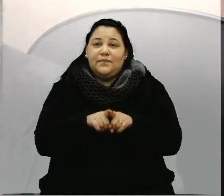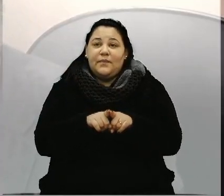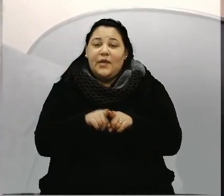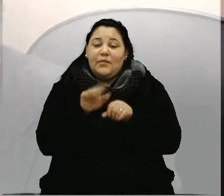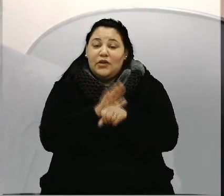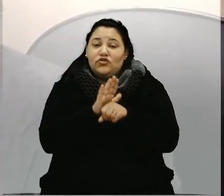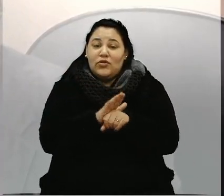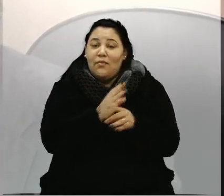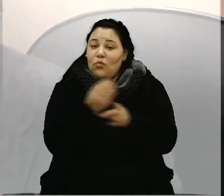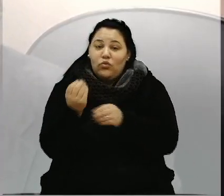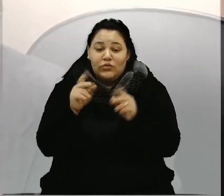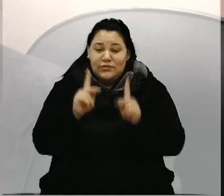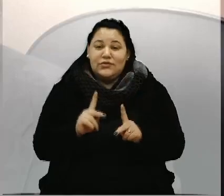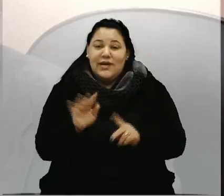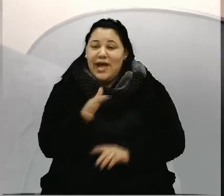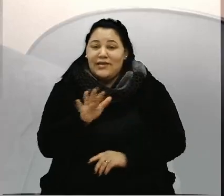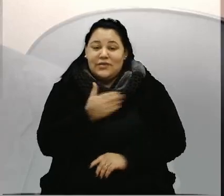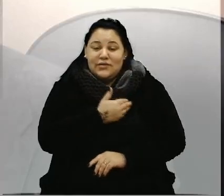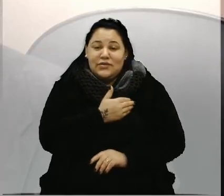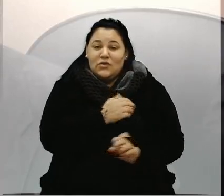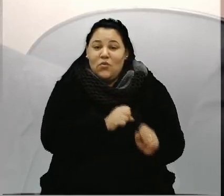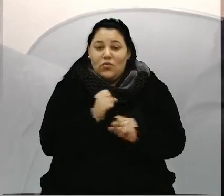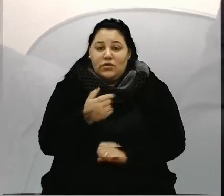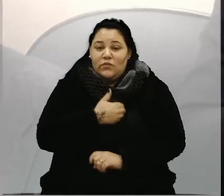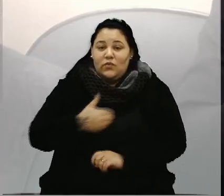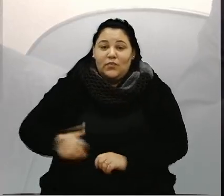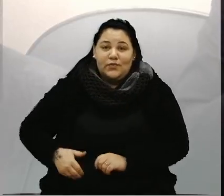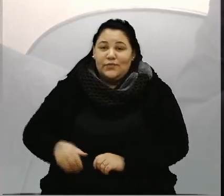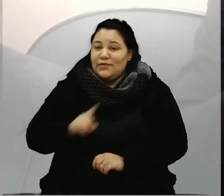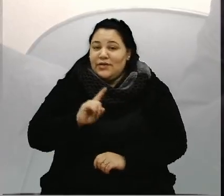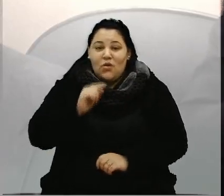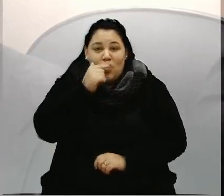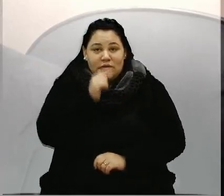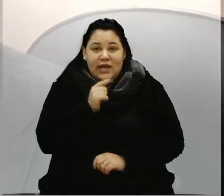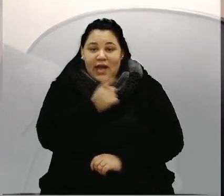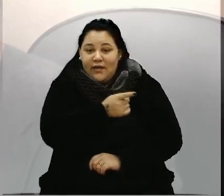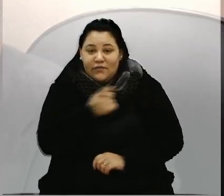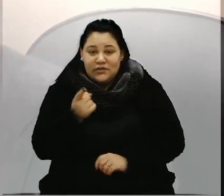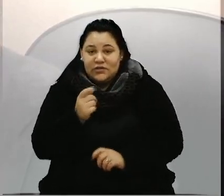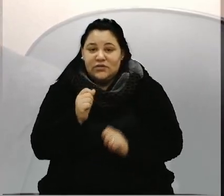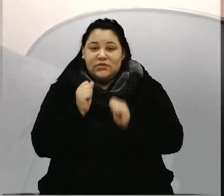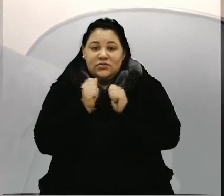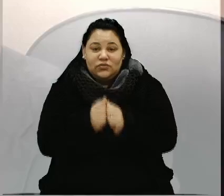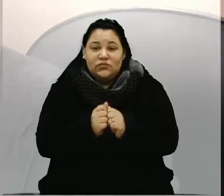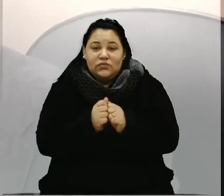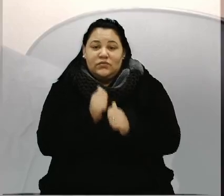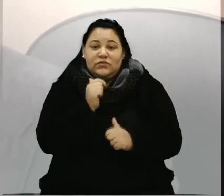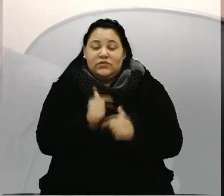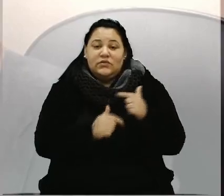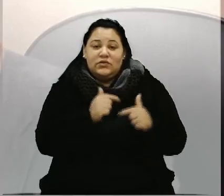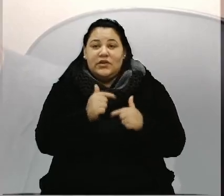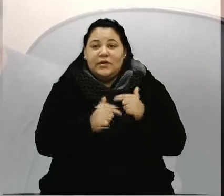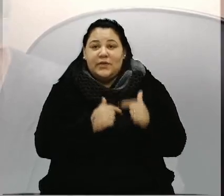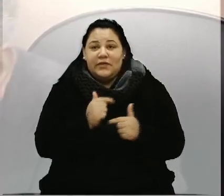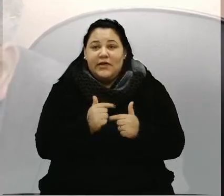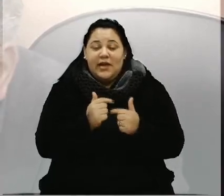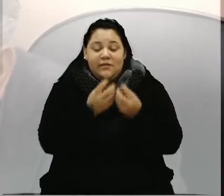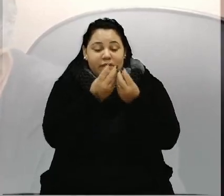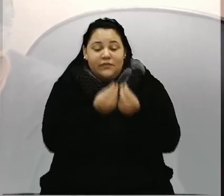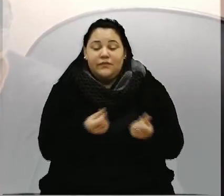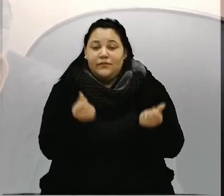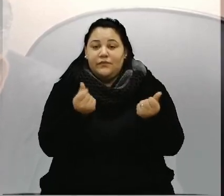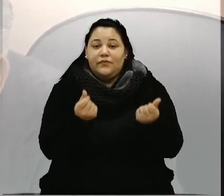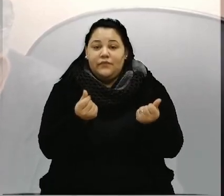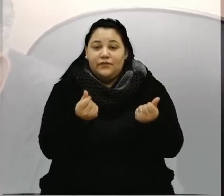pessoas que muitas vezes o poder público não tem condições de chegar lá, e aí vocês, através desse trabalho social, da sensibilidade que vocês têm, vocês